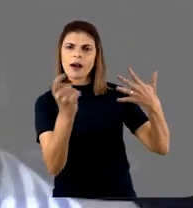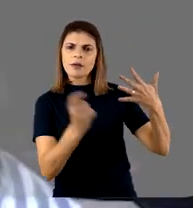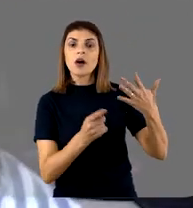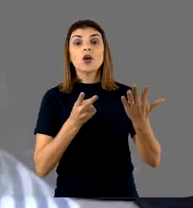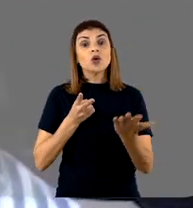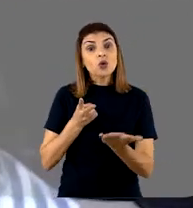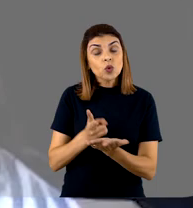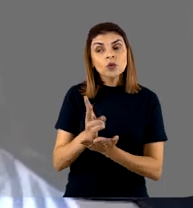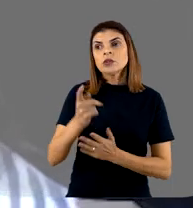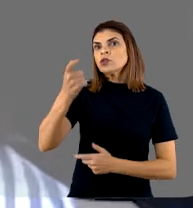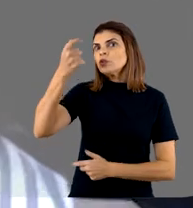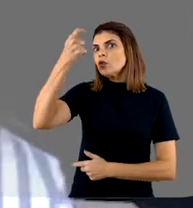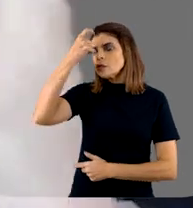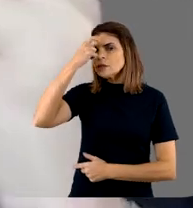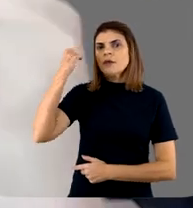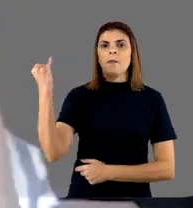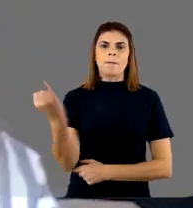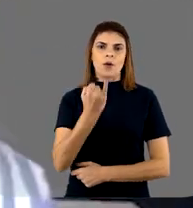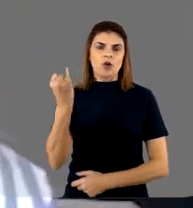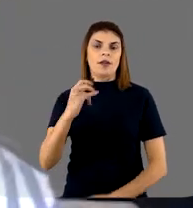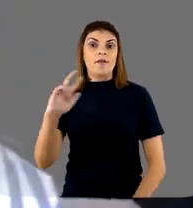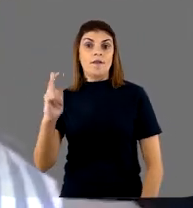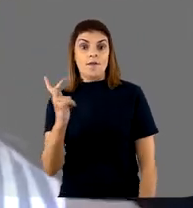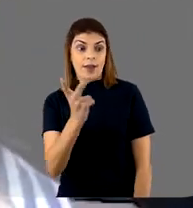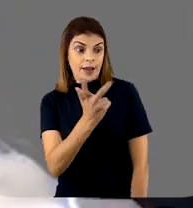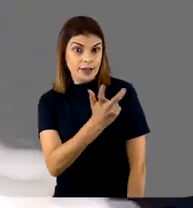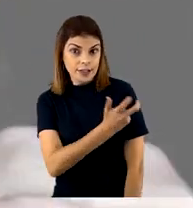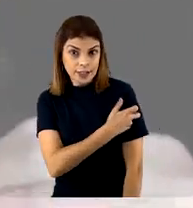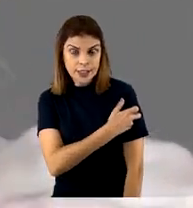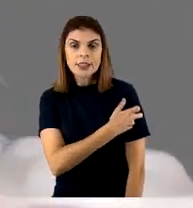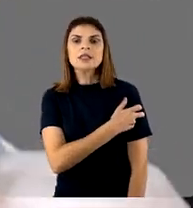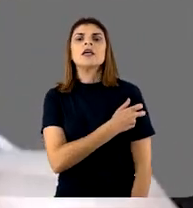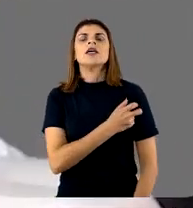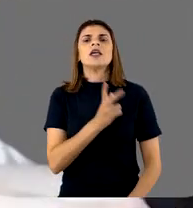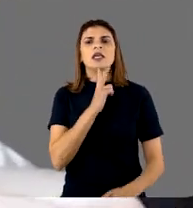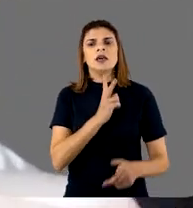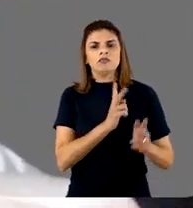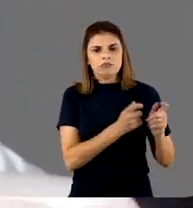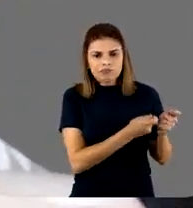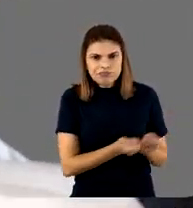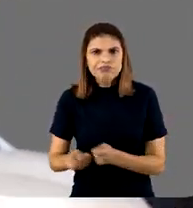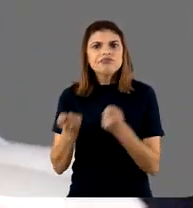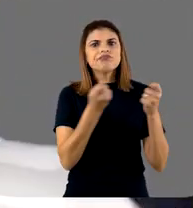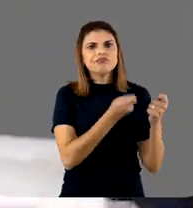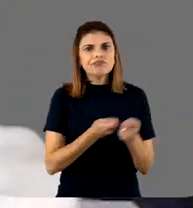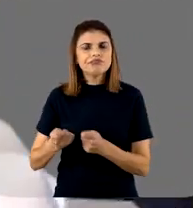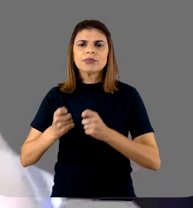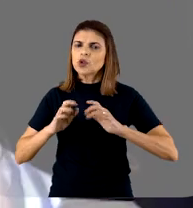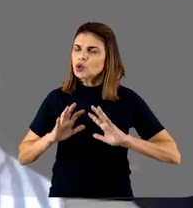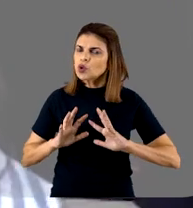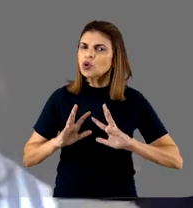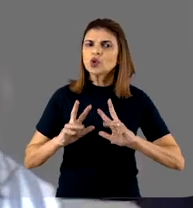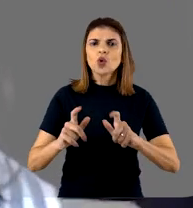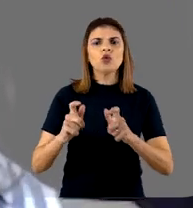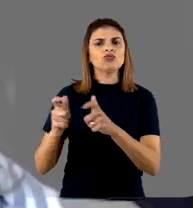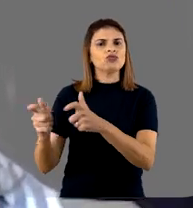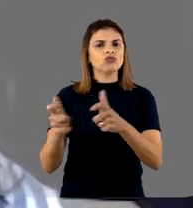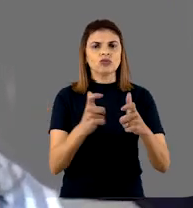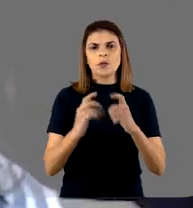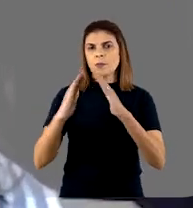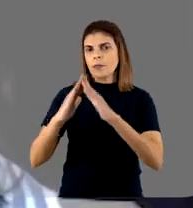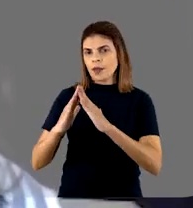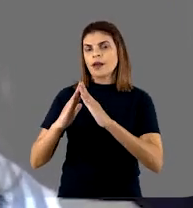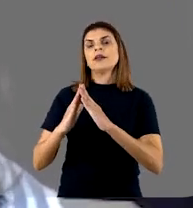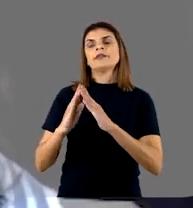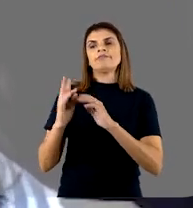né de de de conscientização da importância da vacina e de manutenção de todas